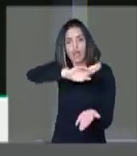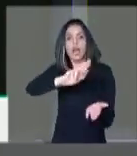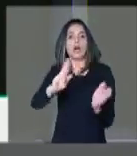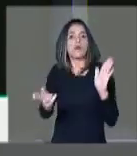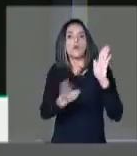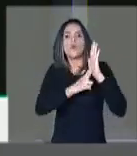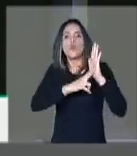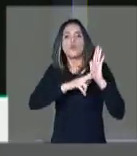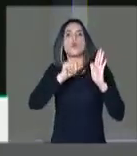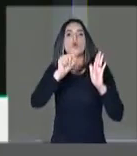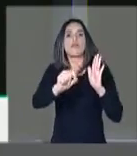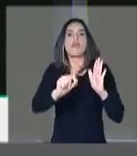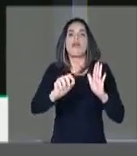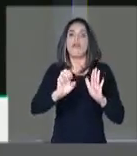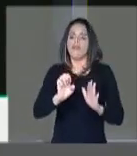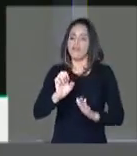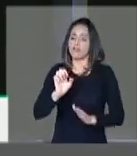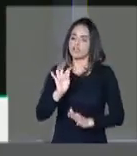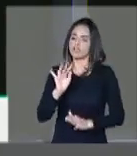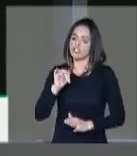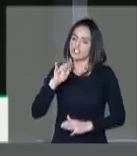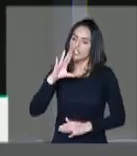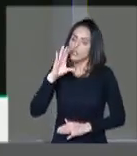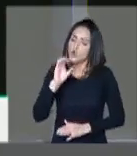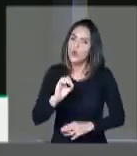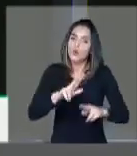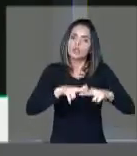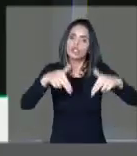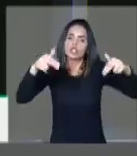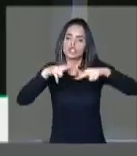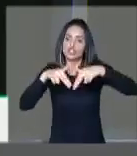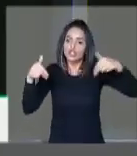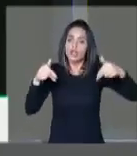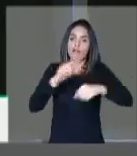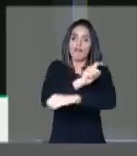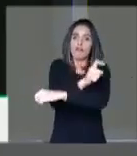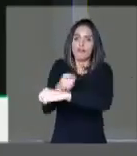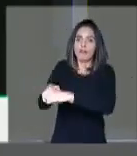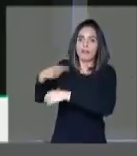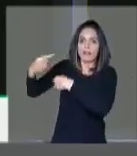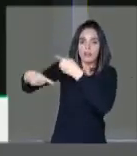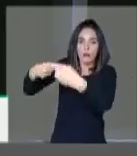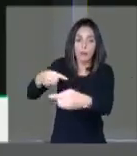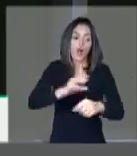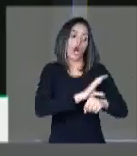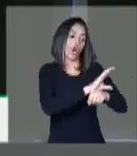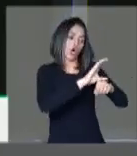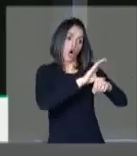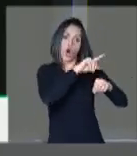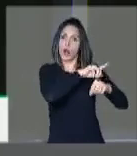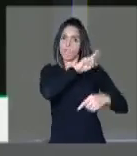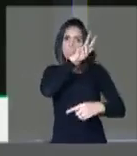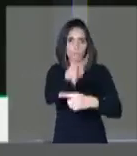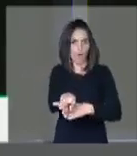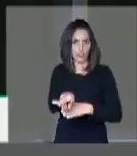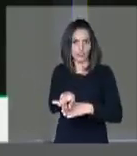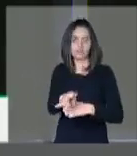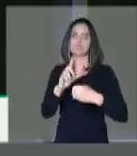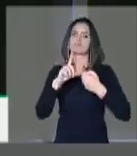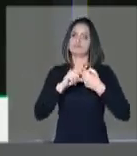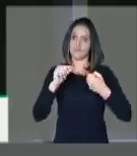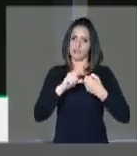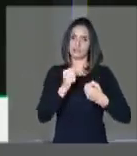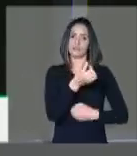território étnico quilombola protegido pela constituição federal no seu